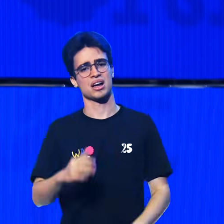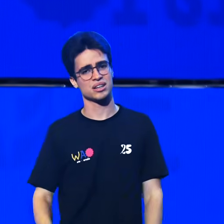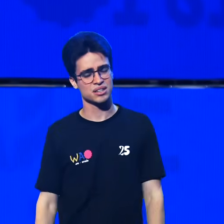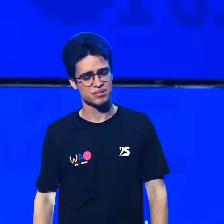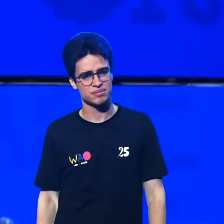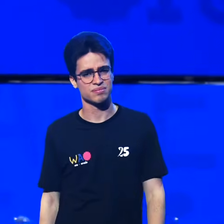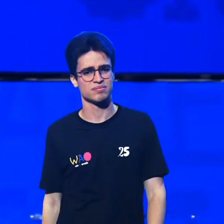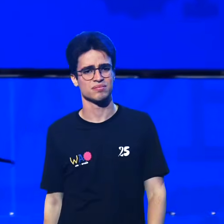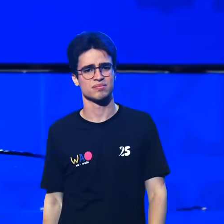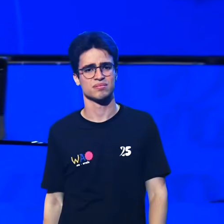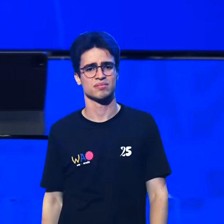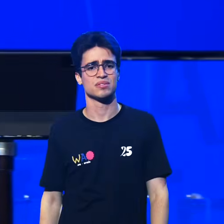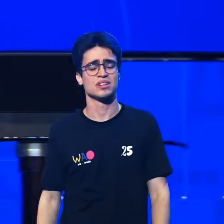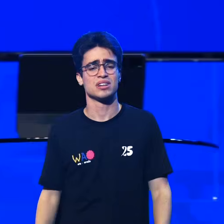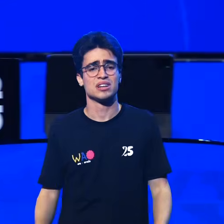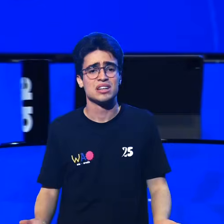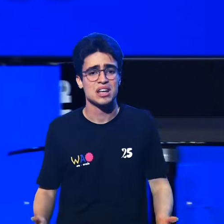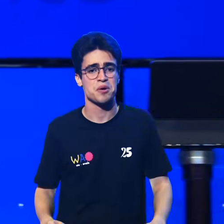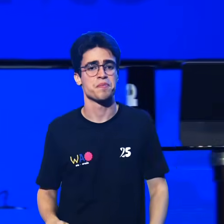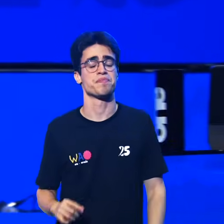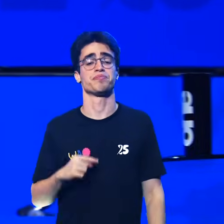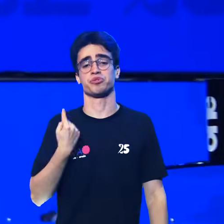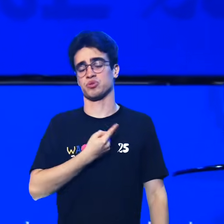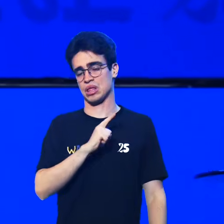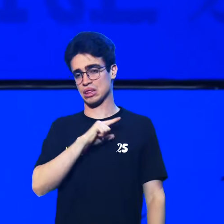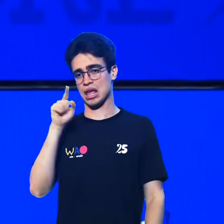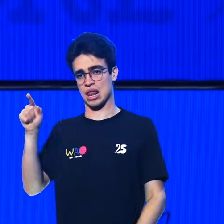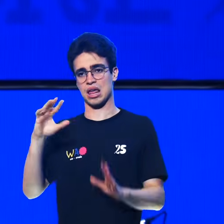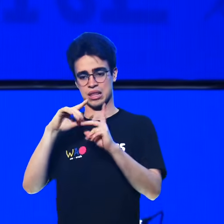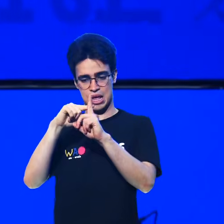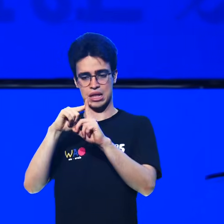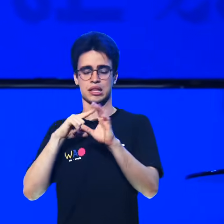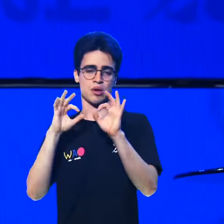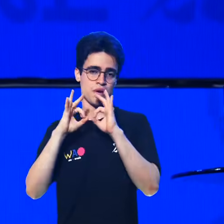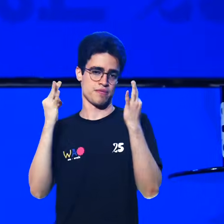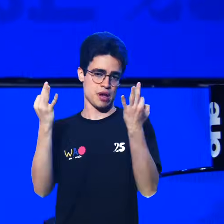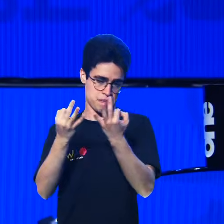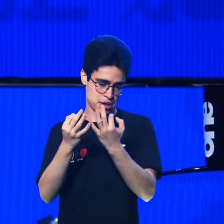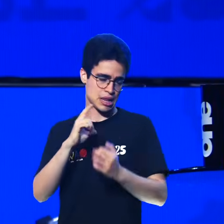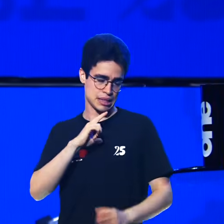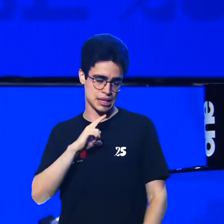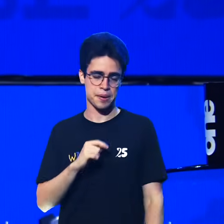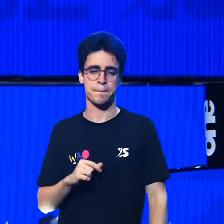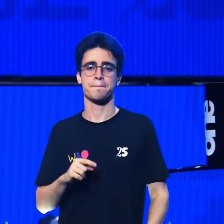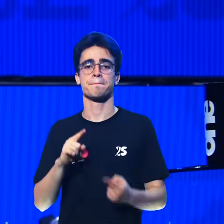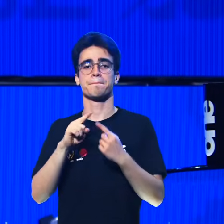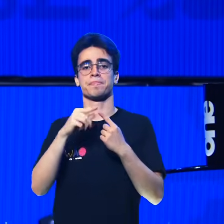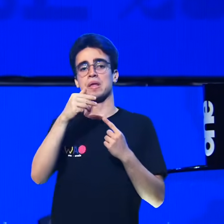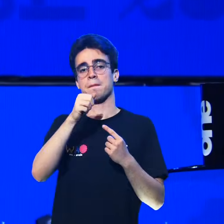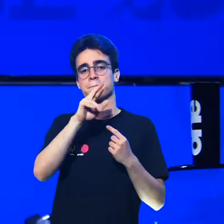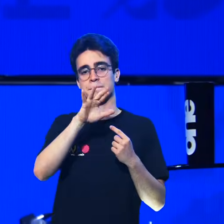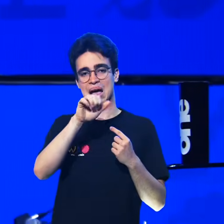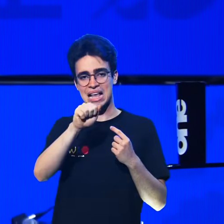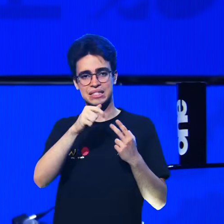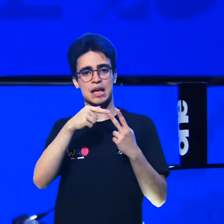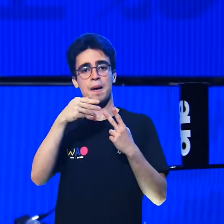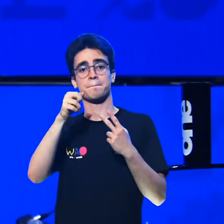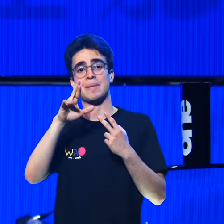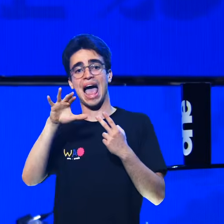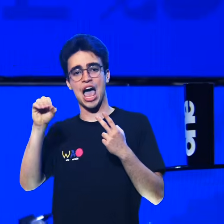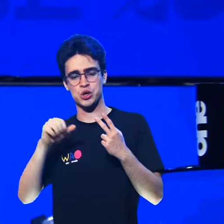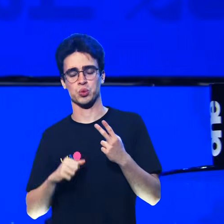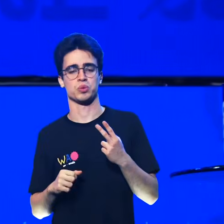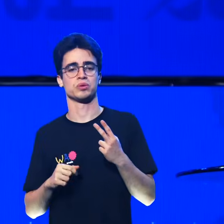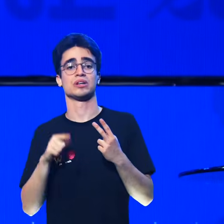Nós temos uma família na igreja, Márcia e Mário. Na pandemia